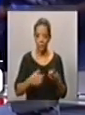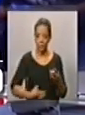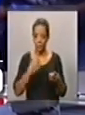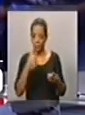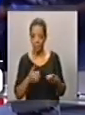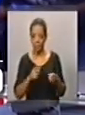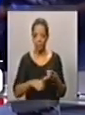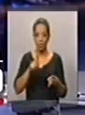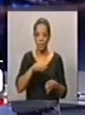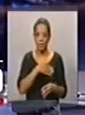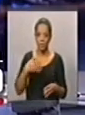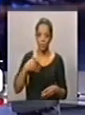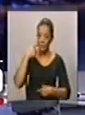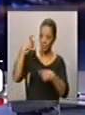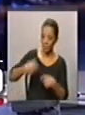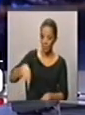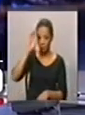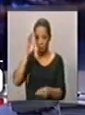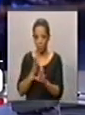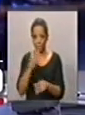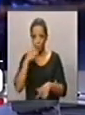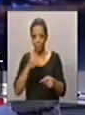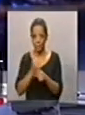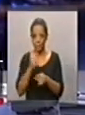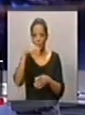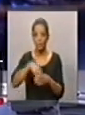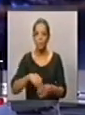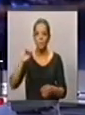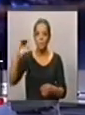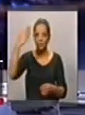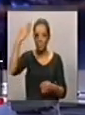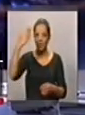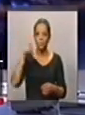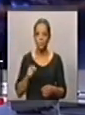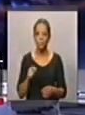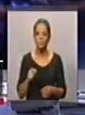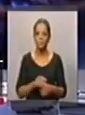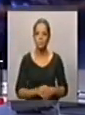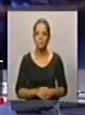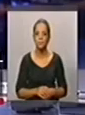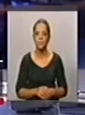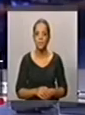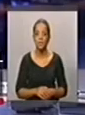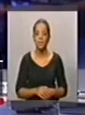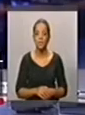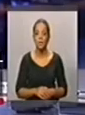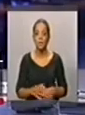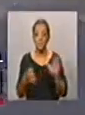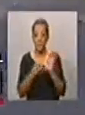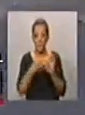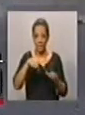e a saúde física e psicológica dos trabalhadores. Em primeiro lugar, na categoria de grandes empresas, ficou a Nestlé Portugal.